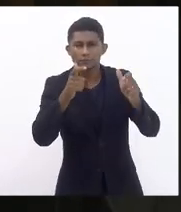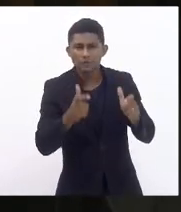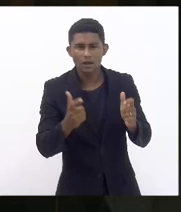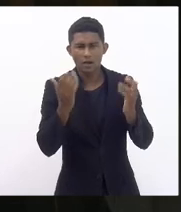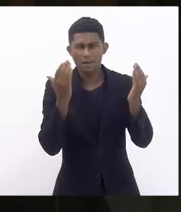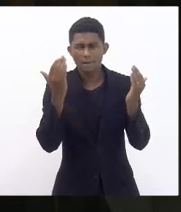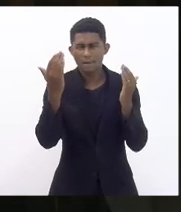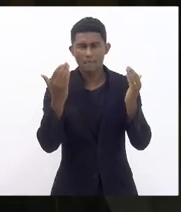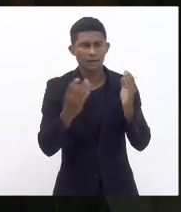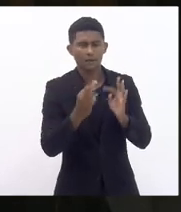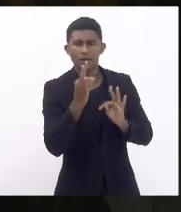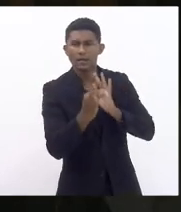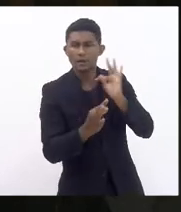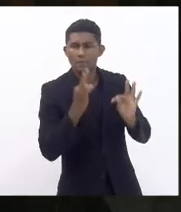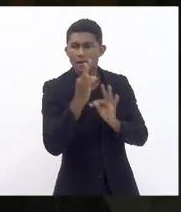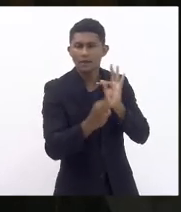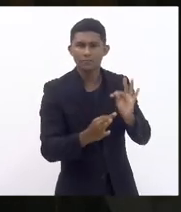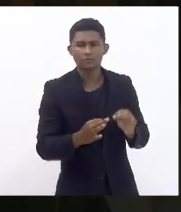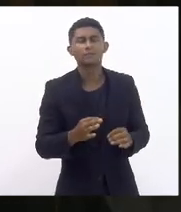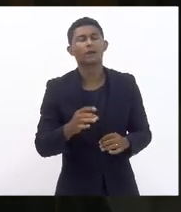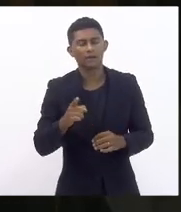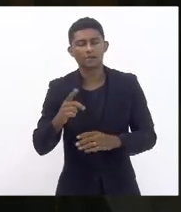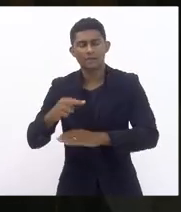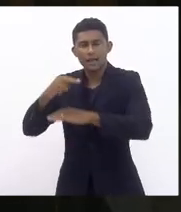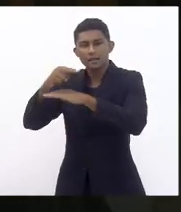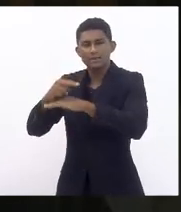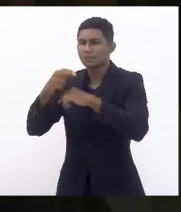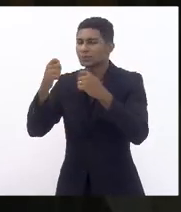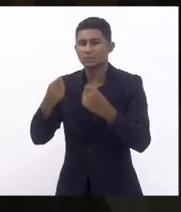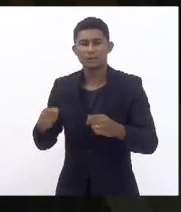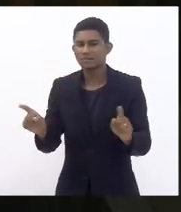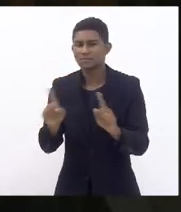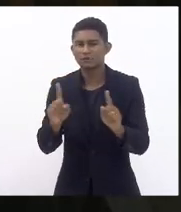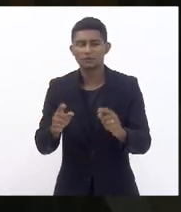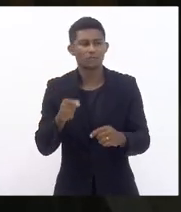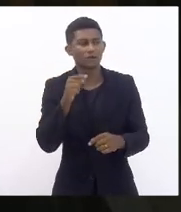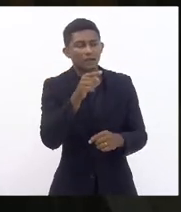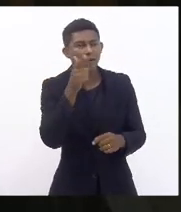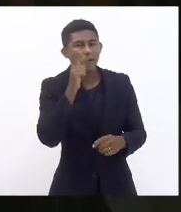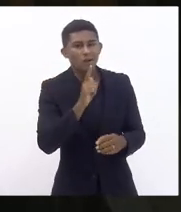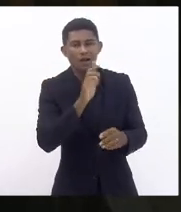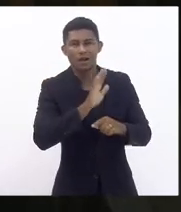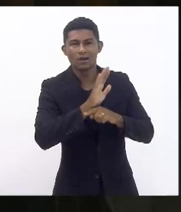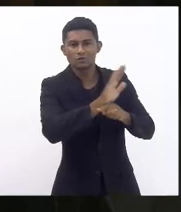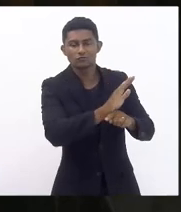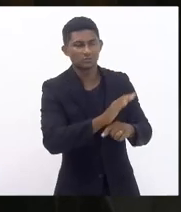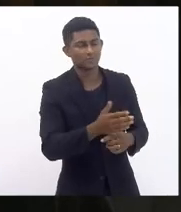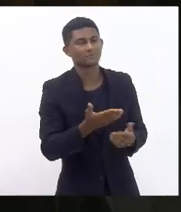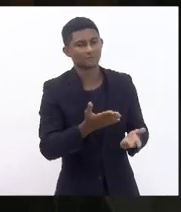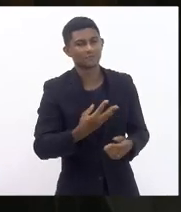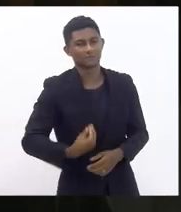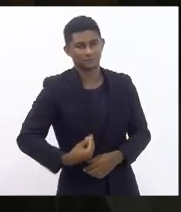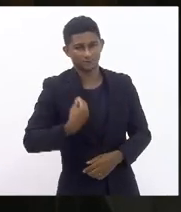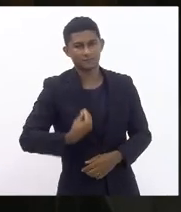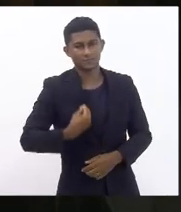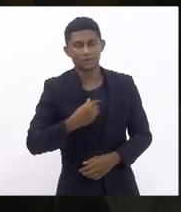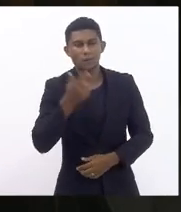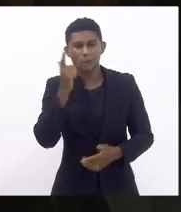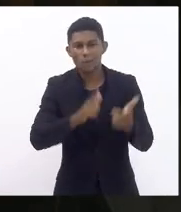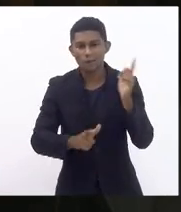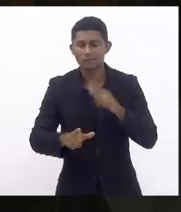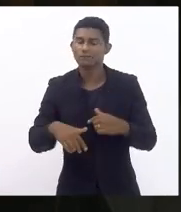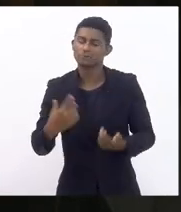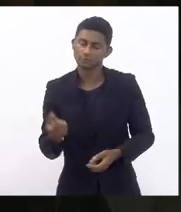ela conseguiu nunca mais passar por internações e encontrar um grau de autonomia, né, de equilíbrio na sua vida tremendo, e é isso que a gente